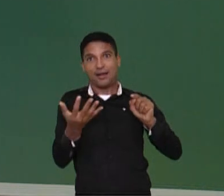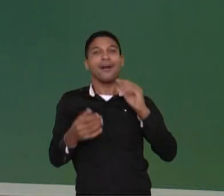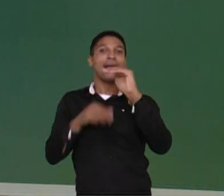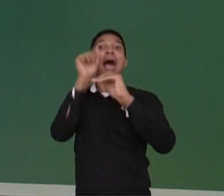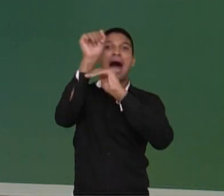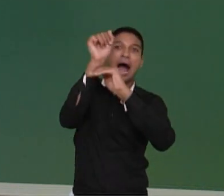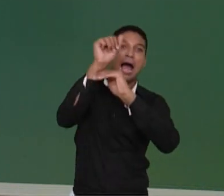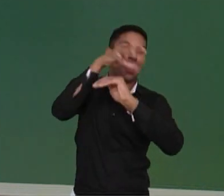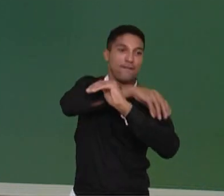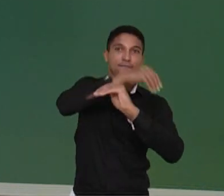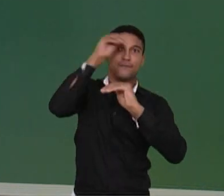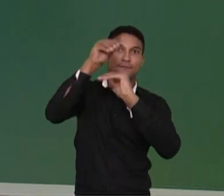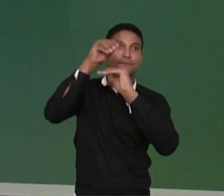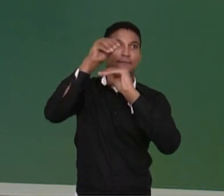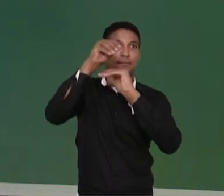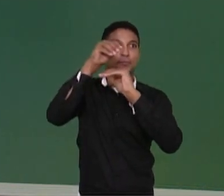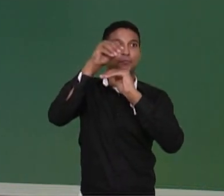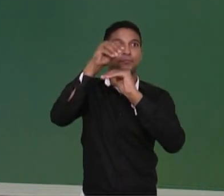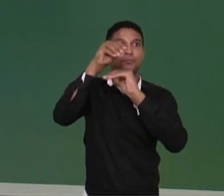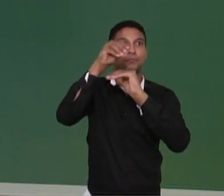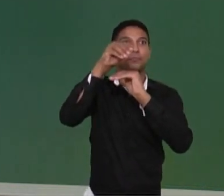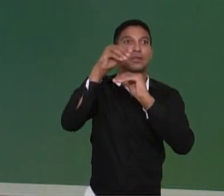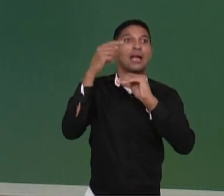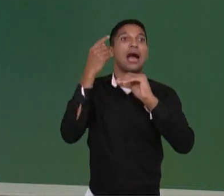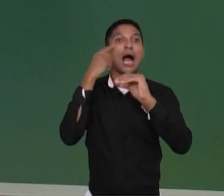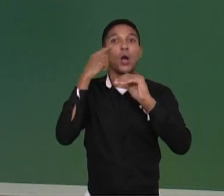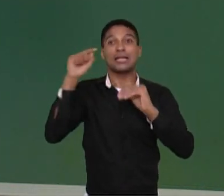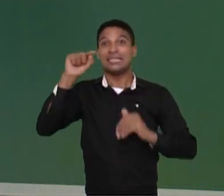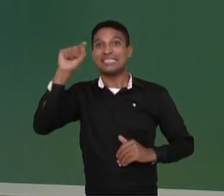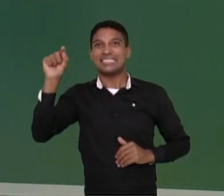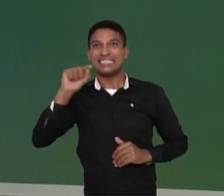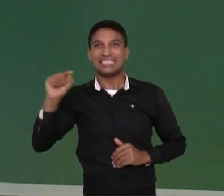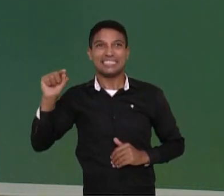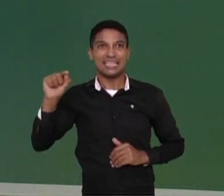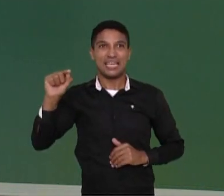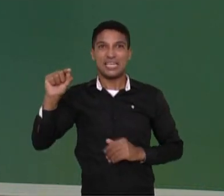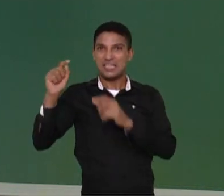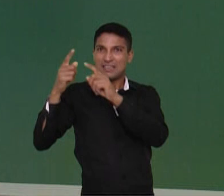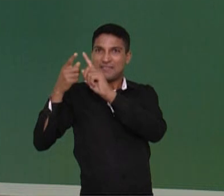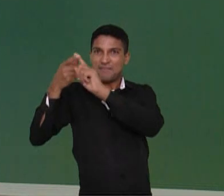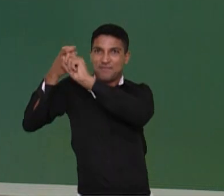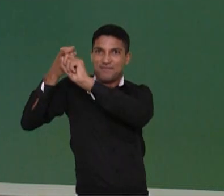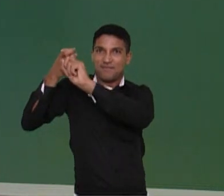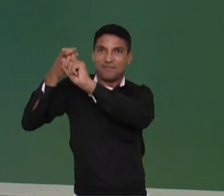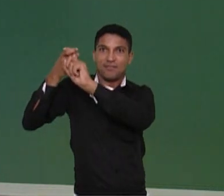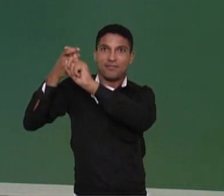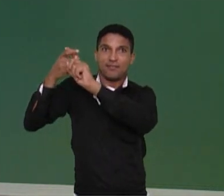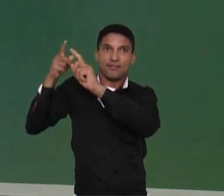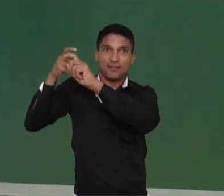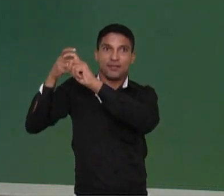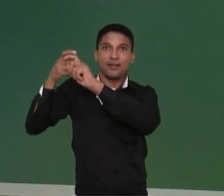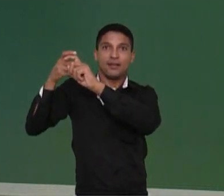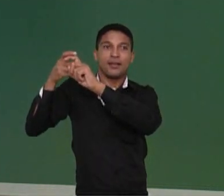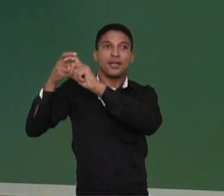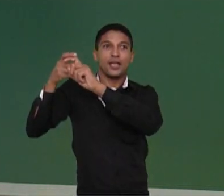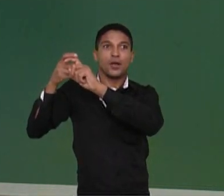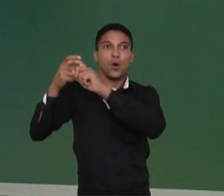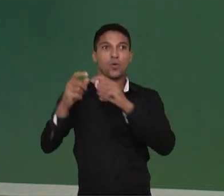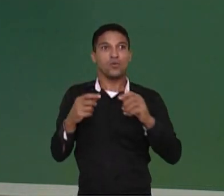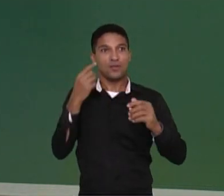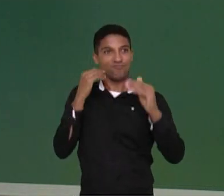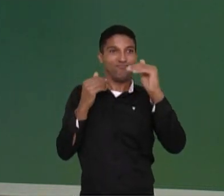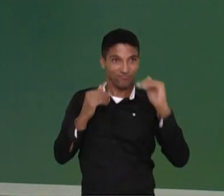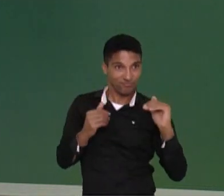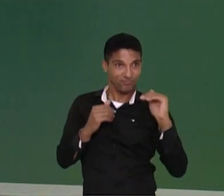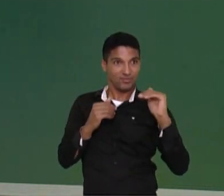inteiros não nulos. É isso que indica esse asterisco ali em cima. Ele exclui o zero da jogada. Olha